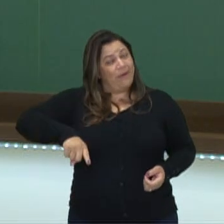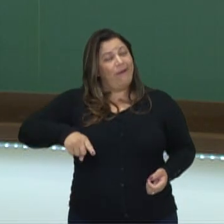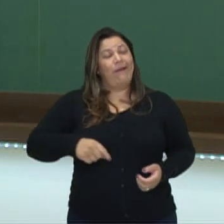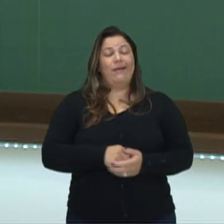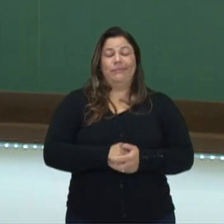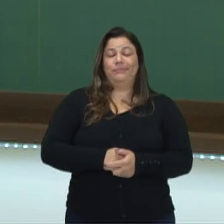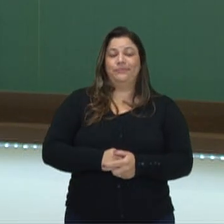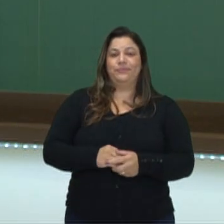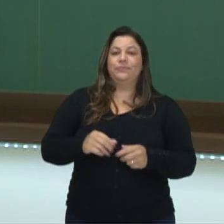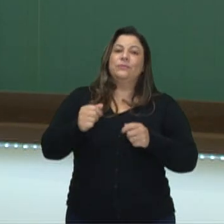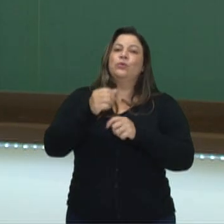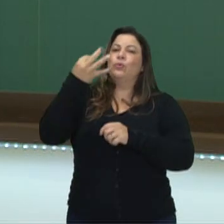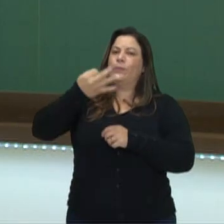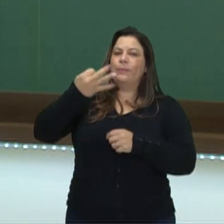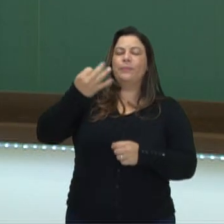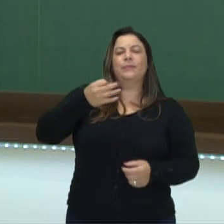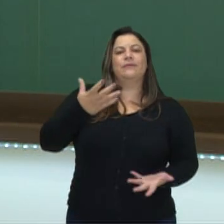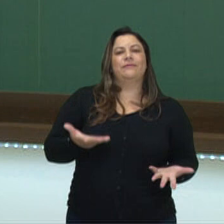perfeito.